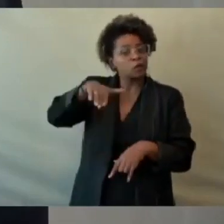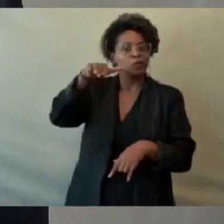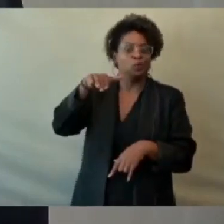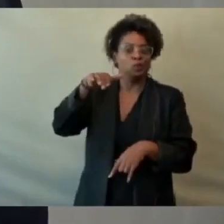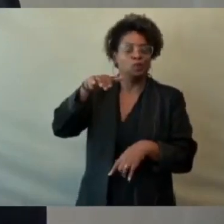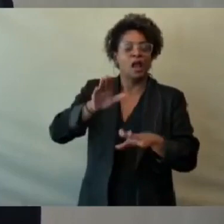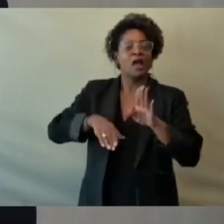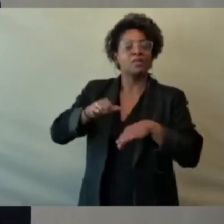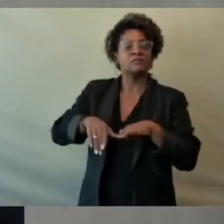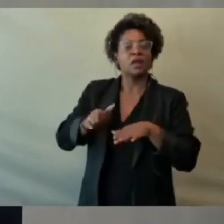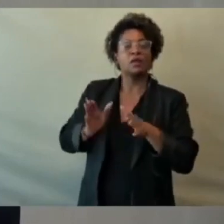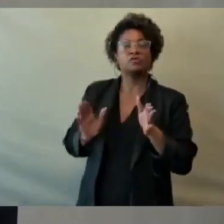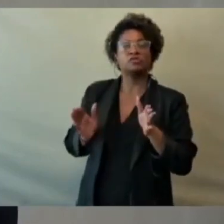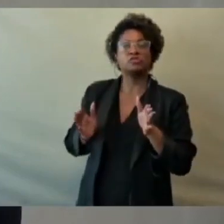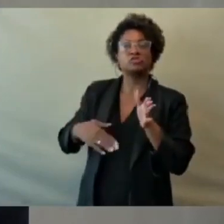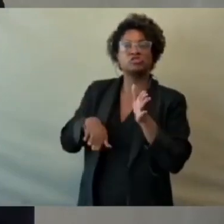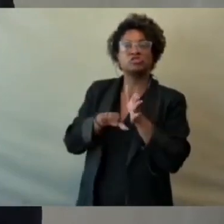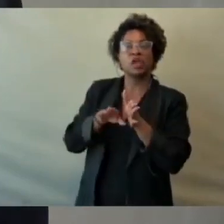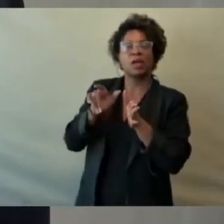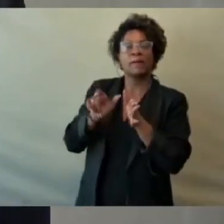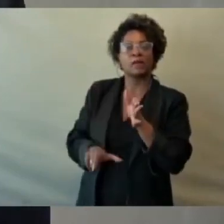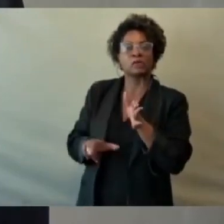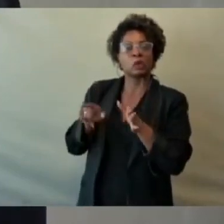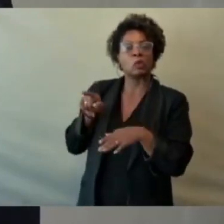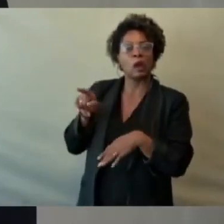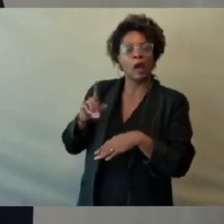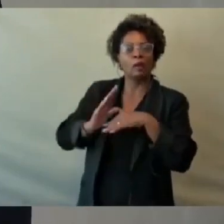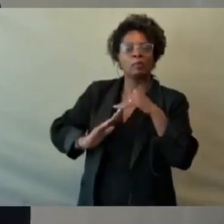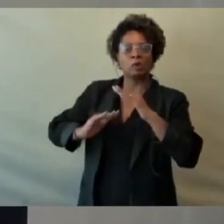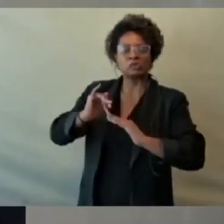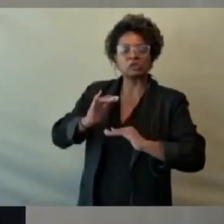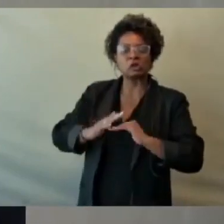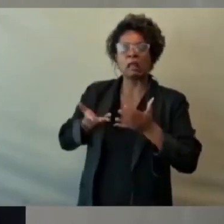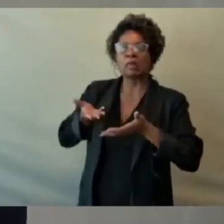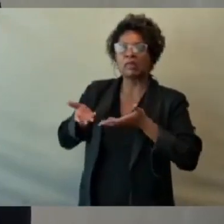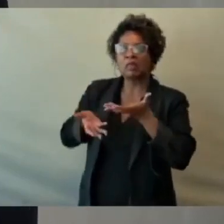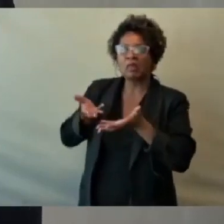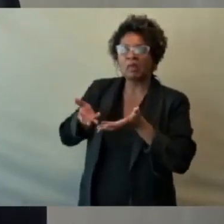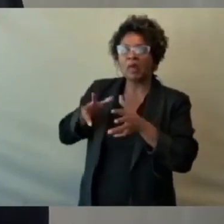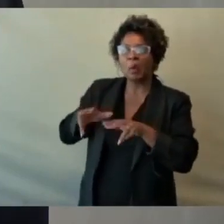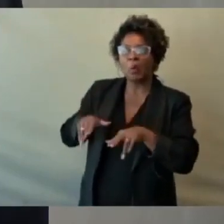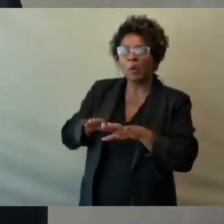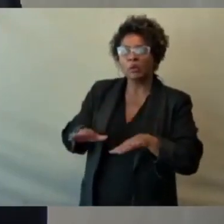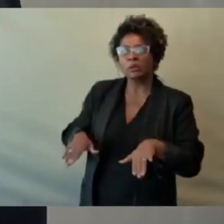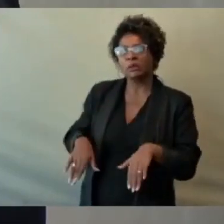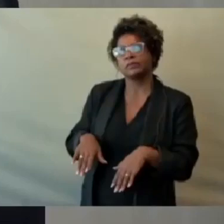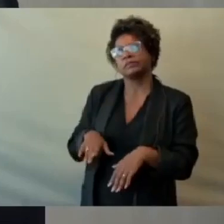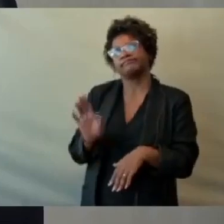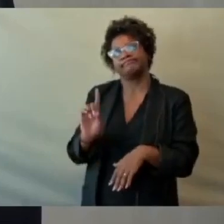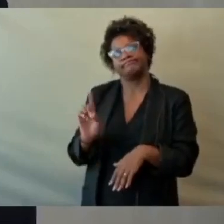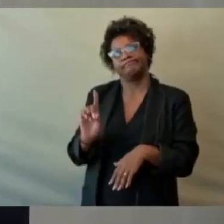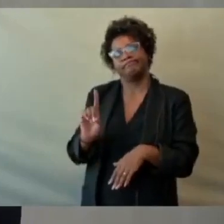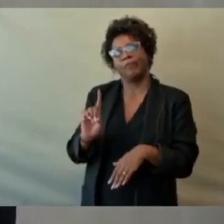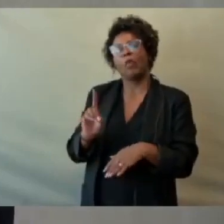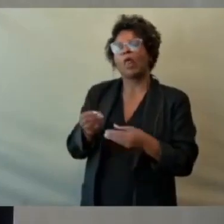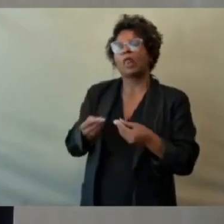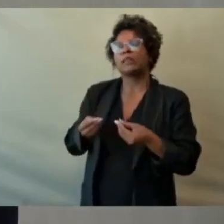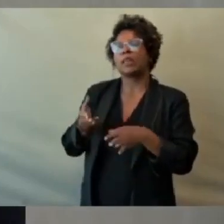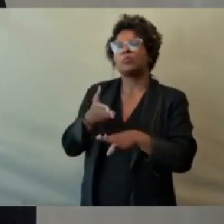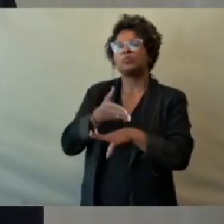dá um treinamento para ele para ele não infantilizar o idoso demais e temos nossos cuidadores que é